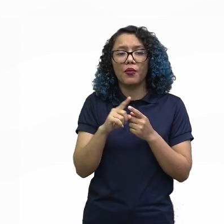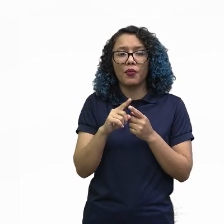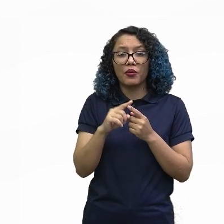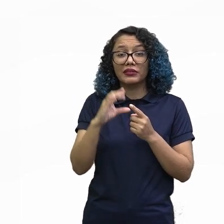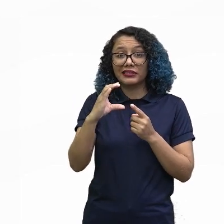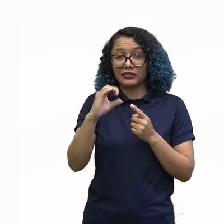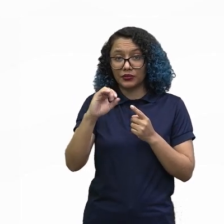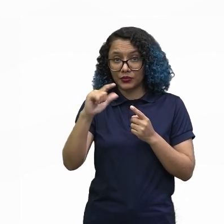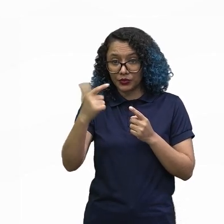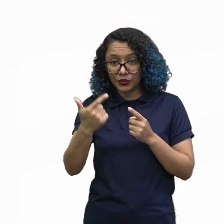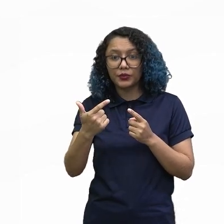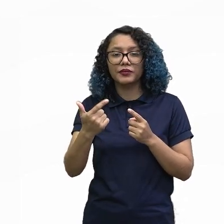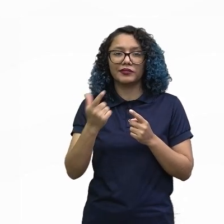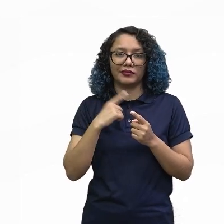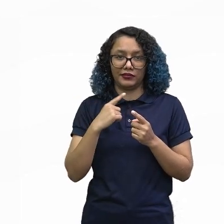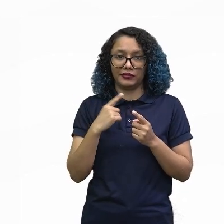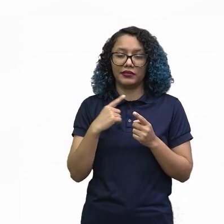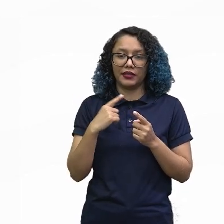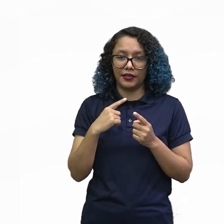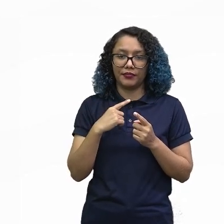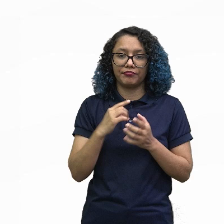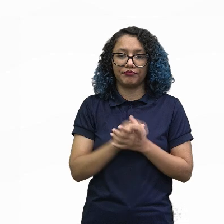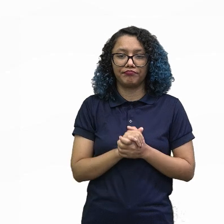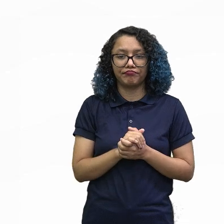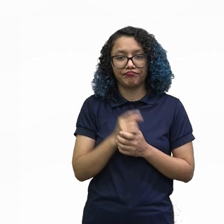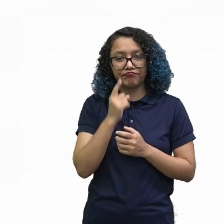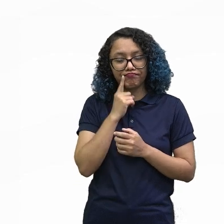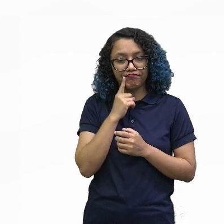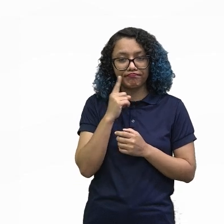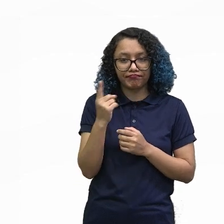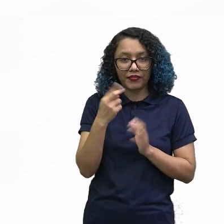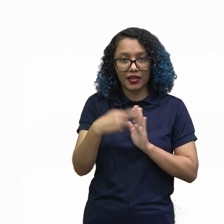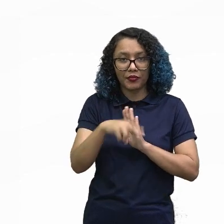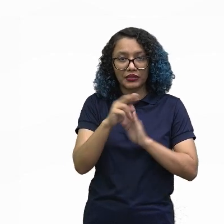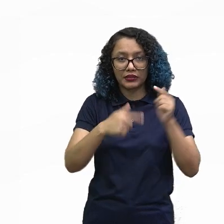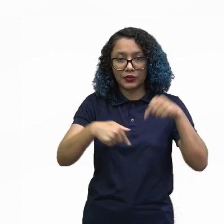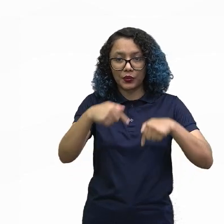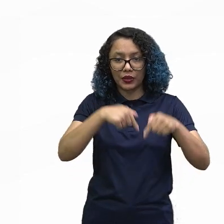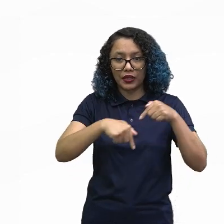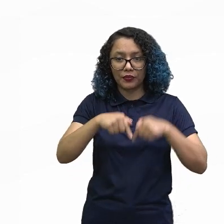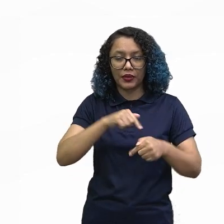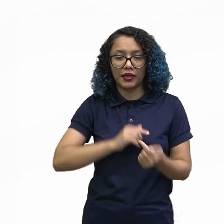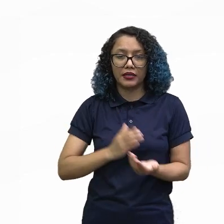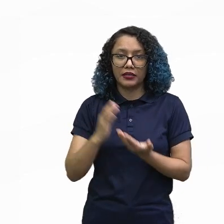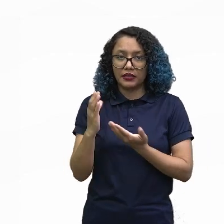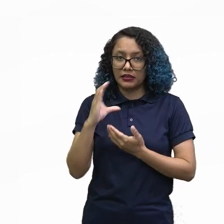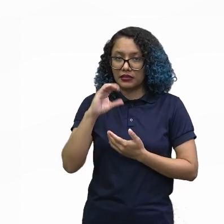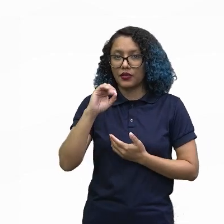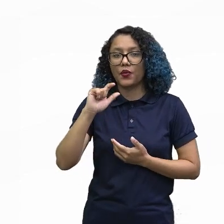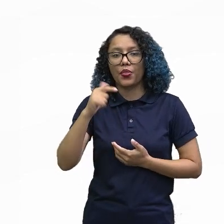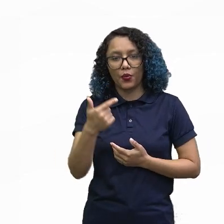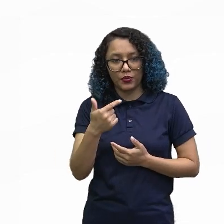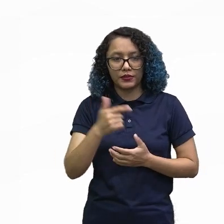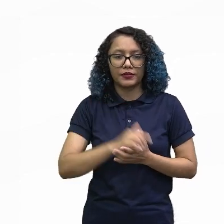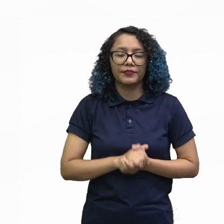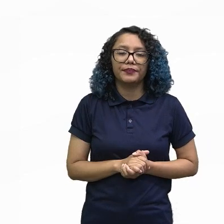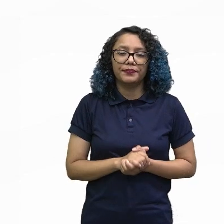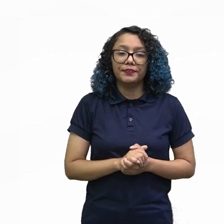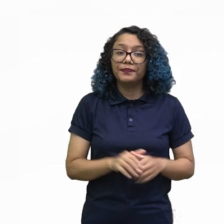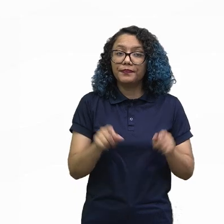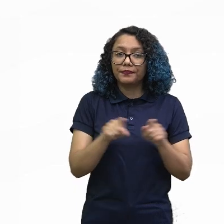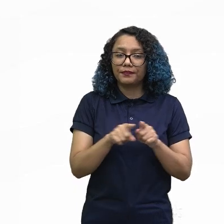o CO2, né? É a fórmula química do gás carbônico, né? Vindo da emissão da queima de combustíveis